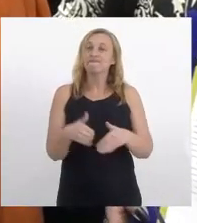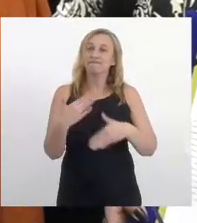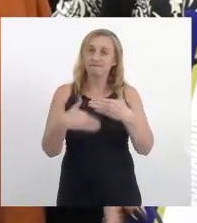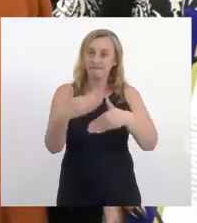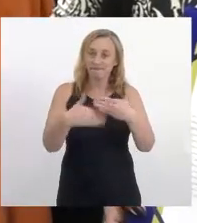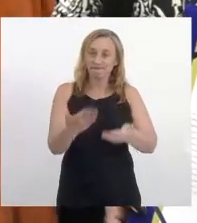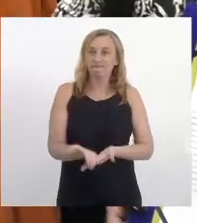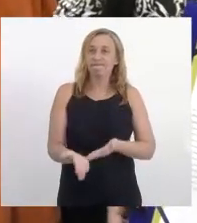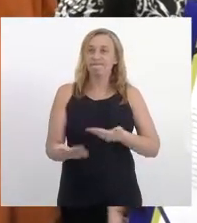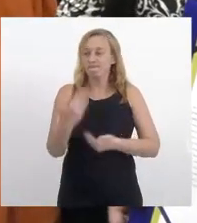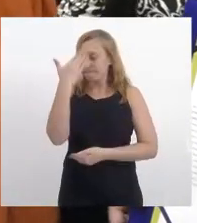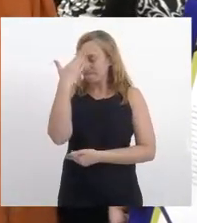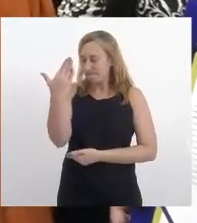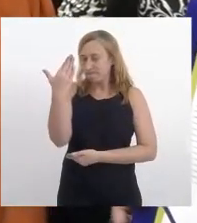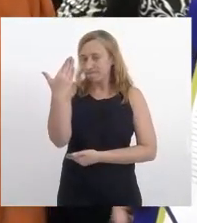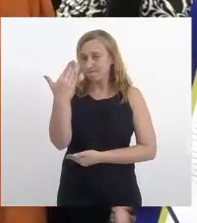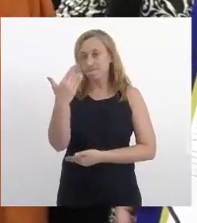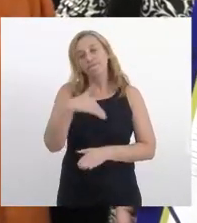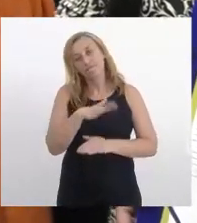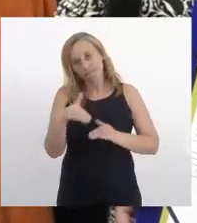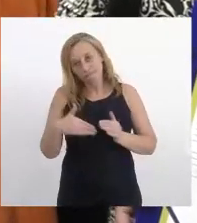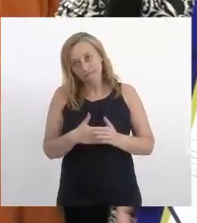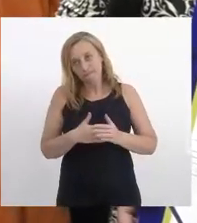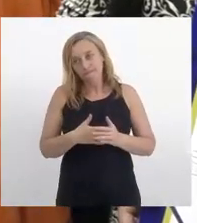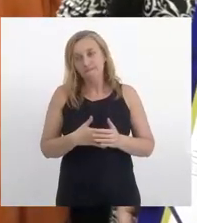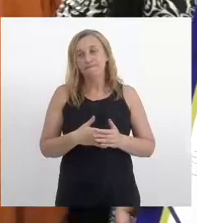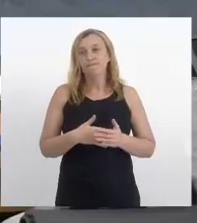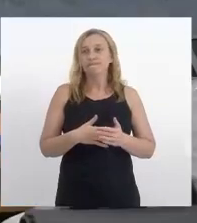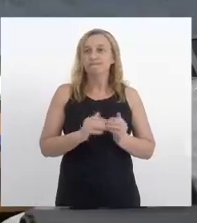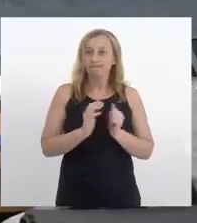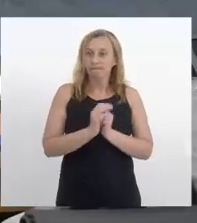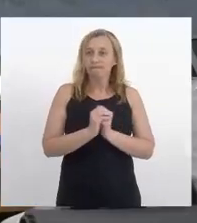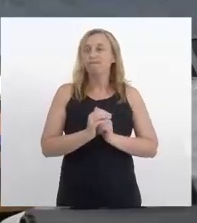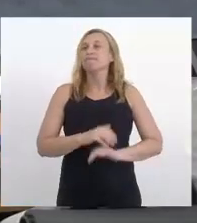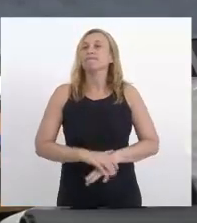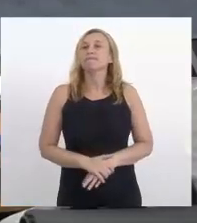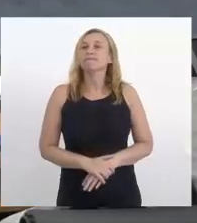processo. Gratidão profunda a todos, que assim seja.